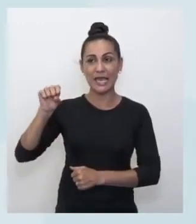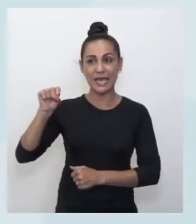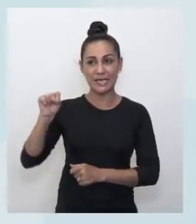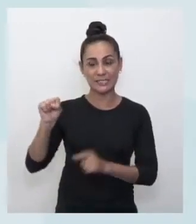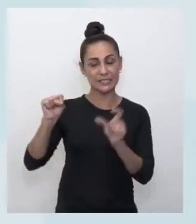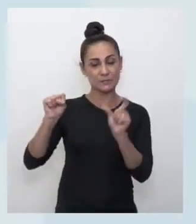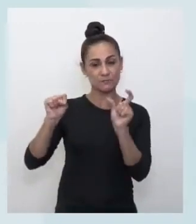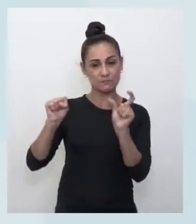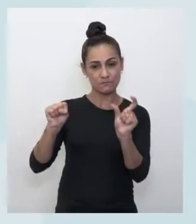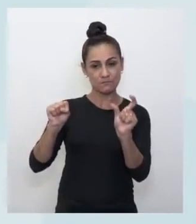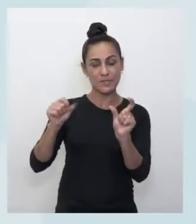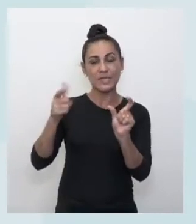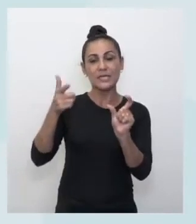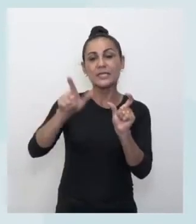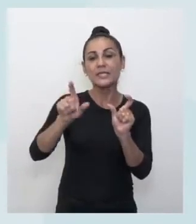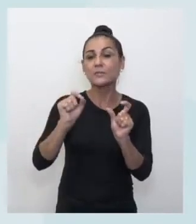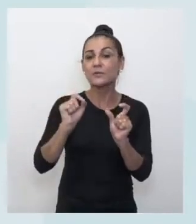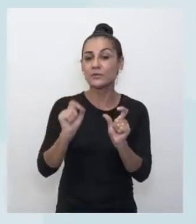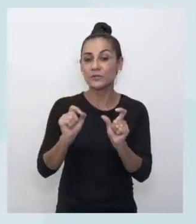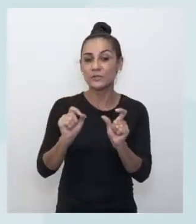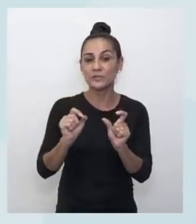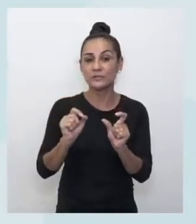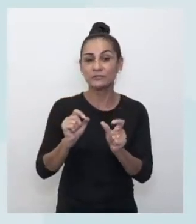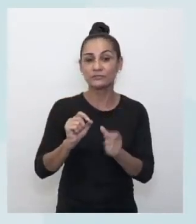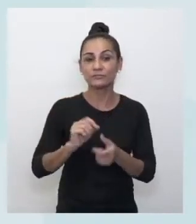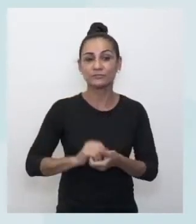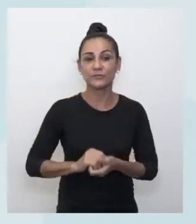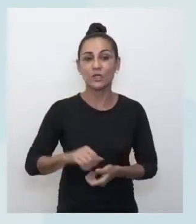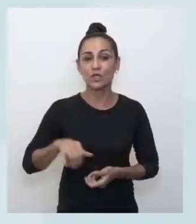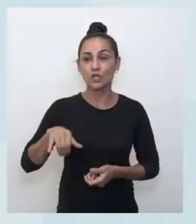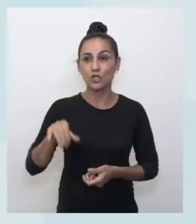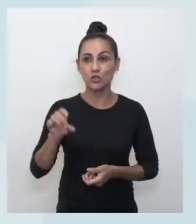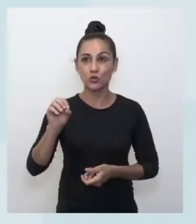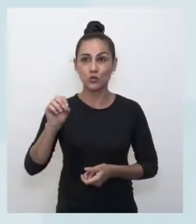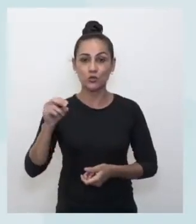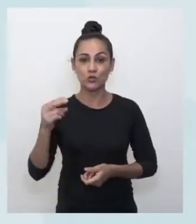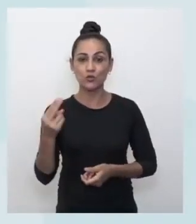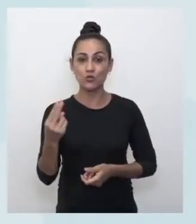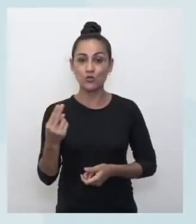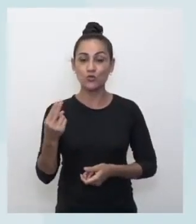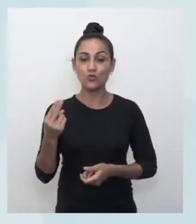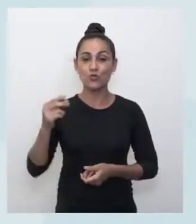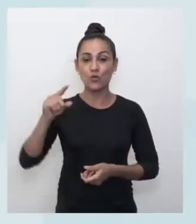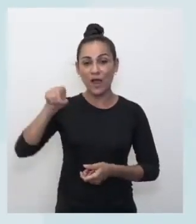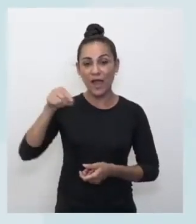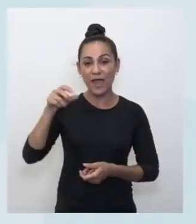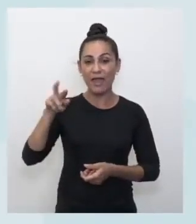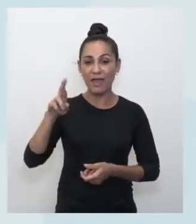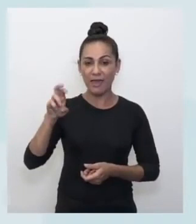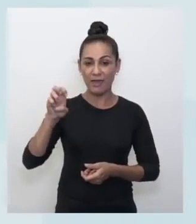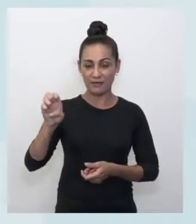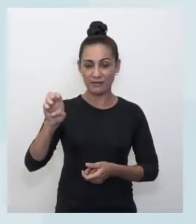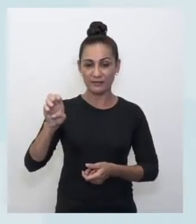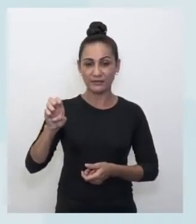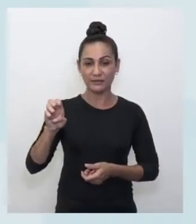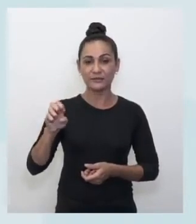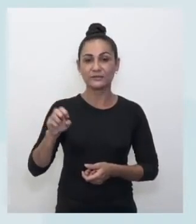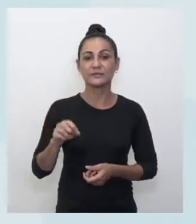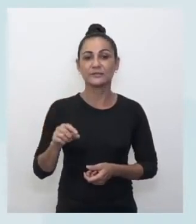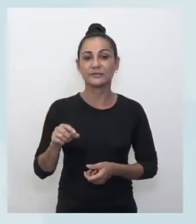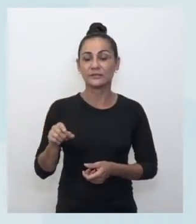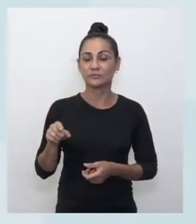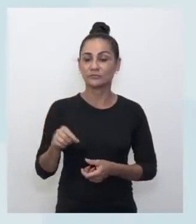ali. E depois, you are, que é a contração do you are. Então,